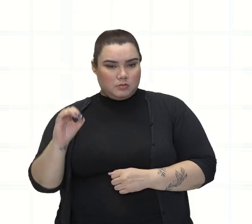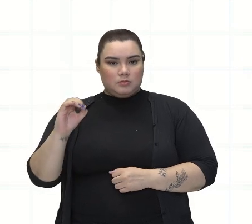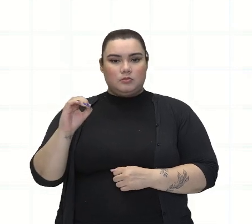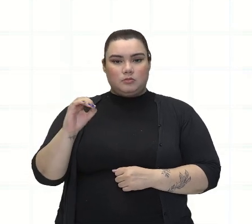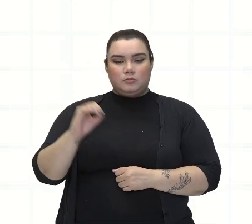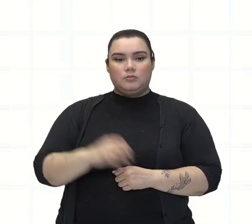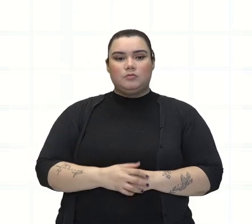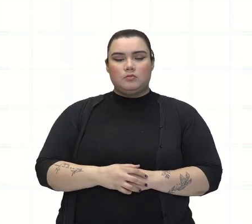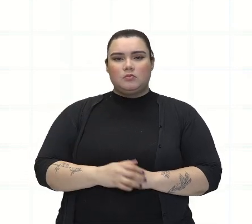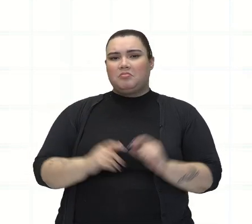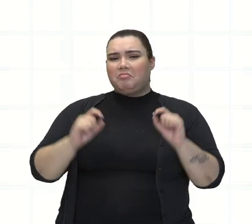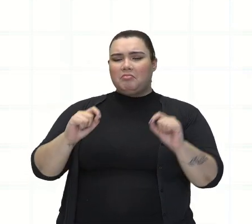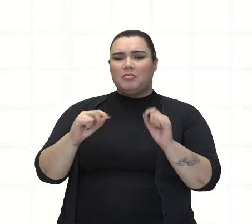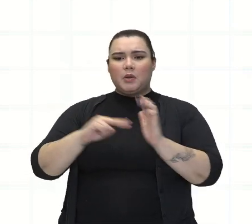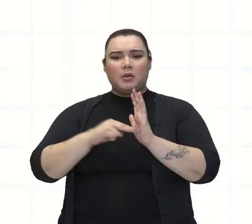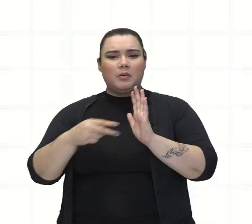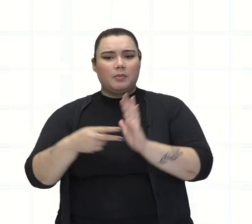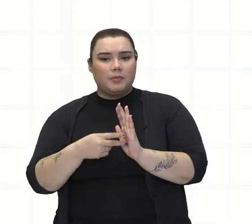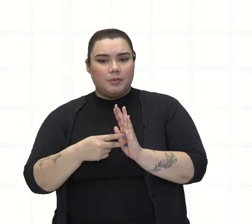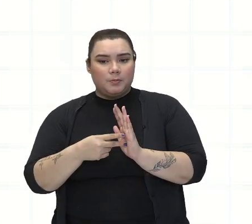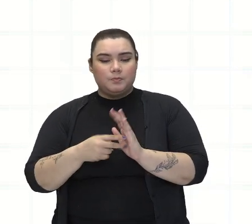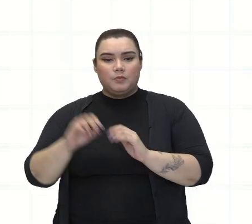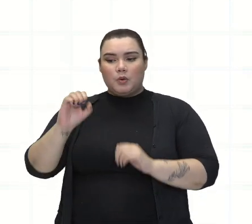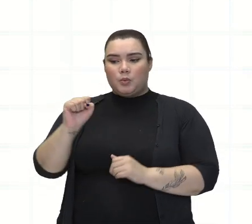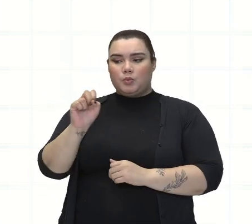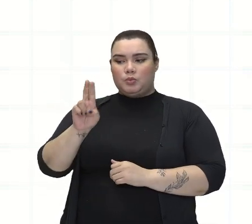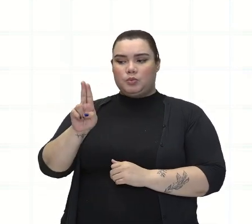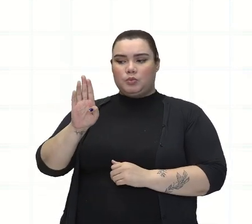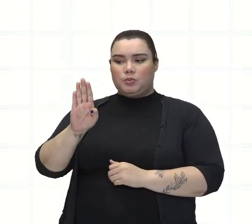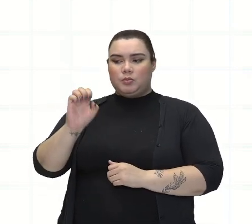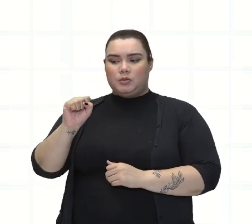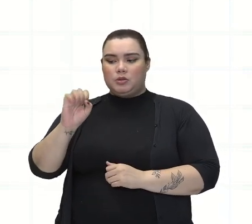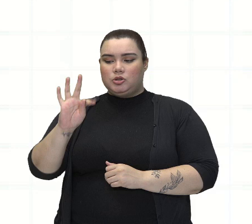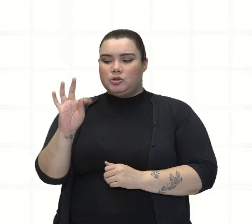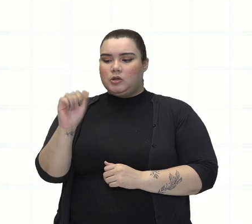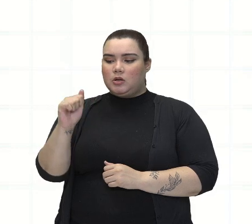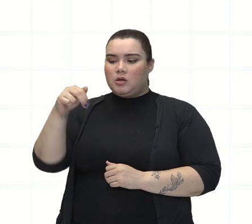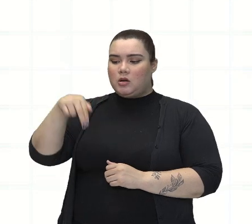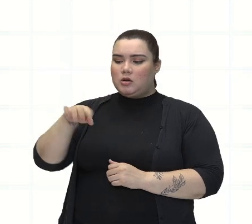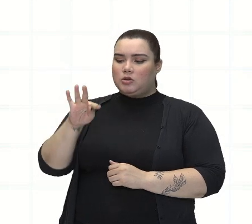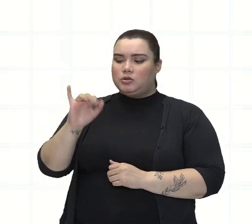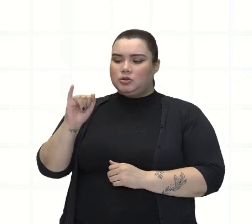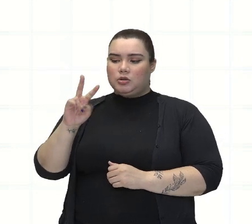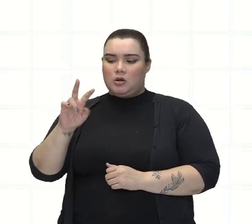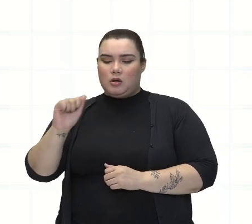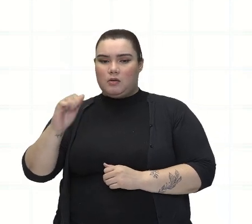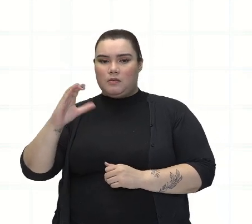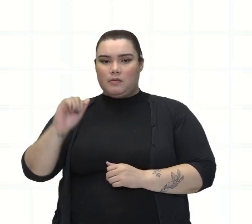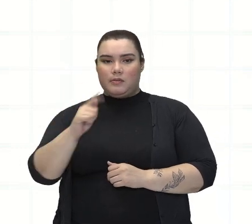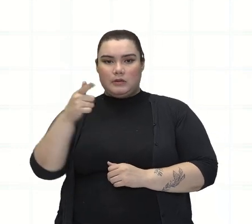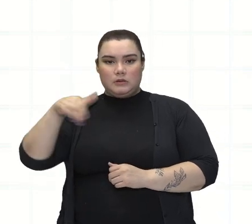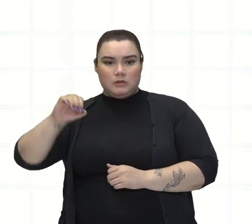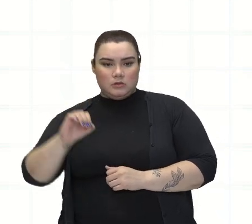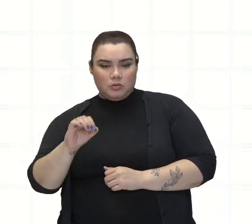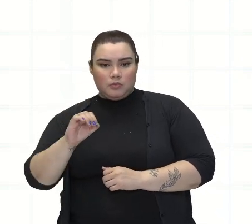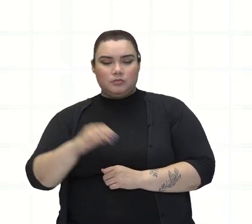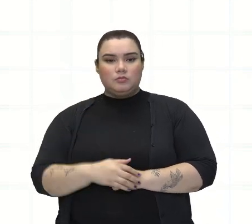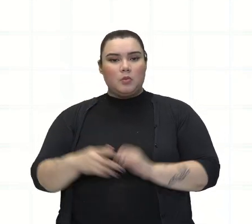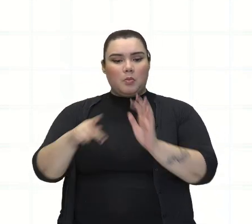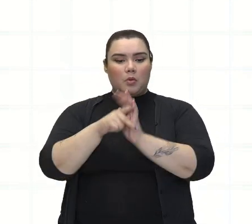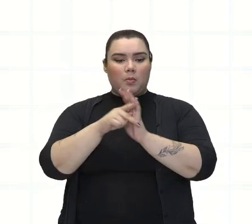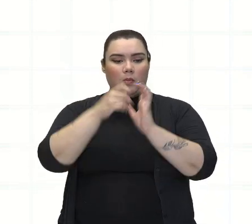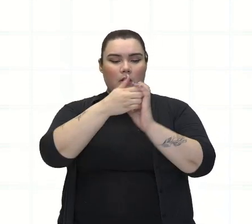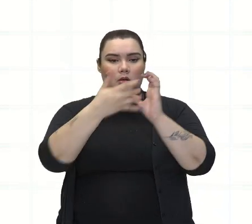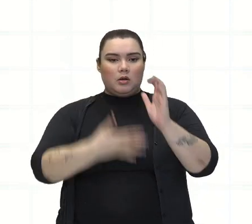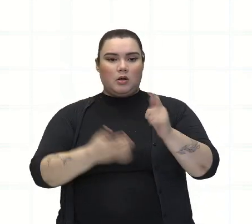Substantivação. Que é isso, professora? A substantivação, turma, é quando uma classe gramatical que